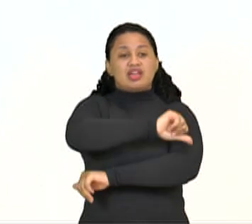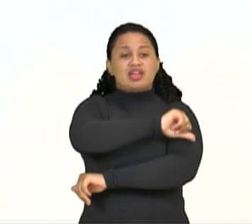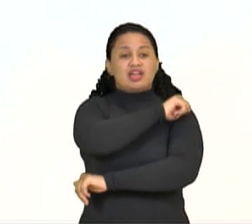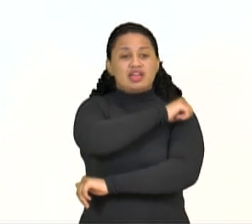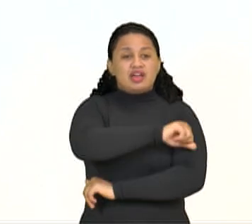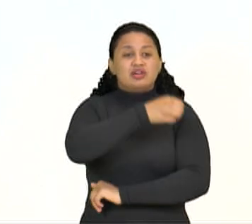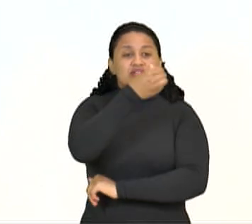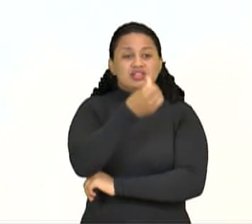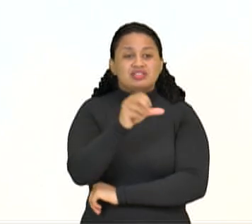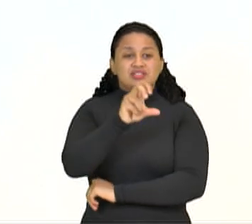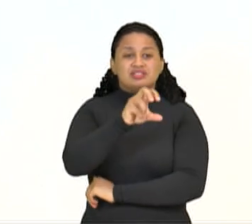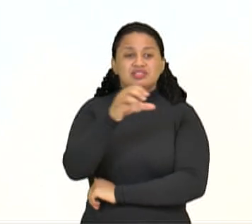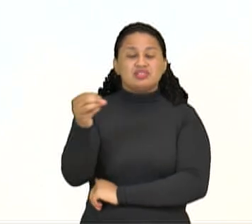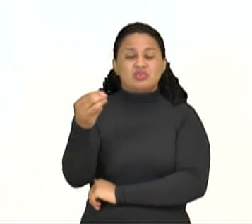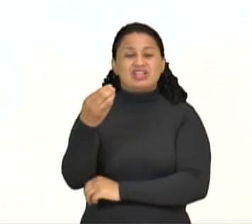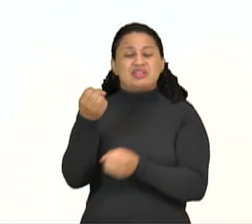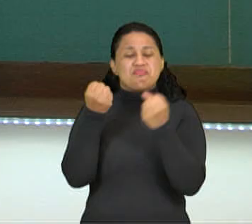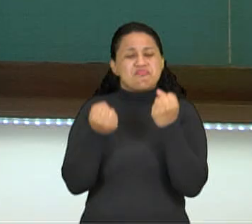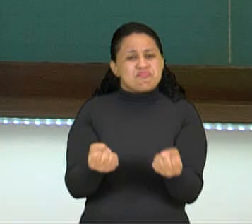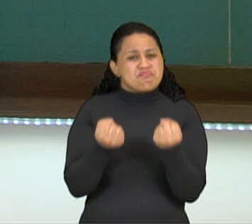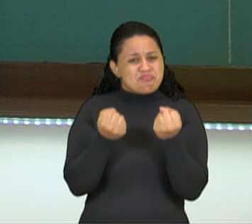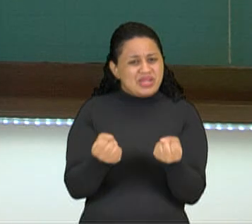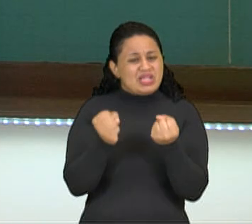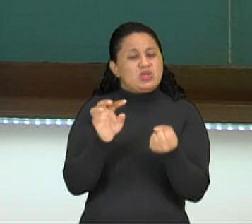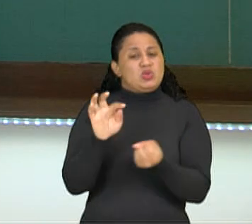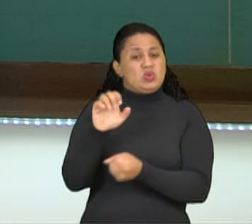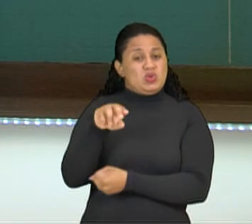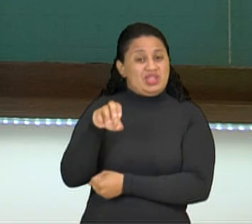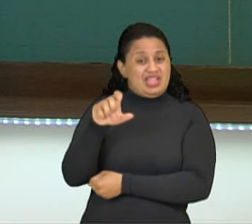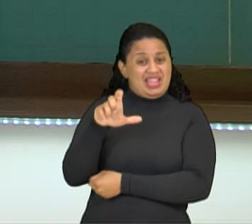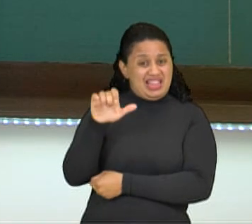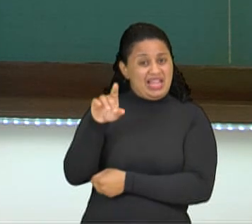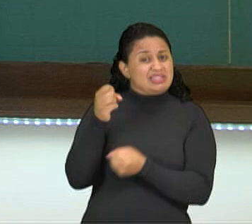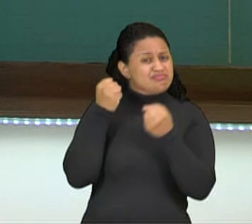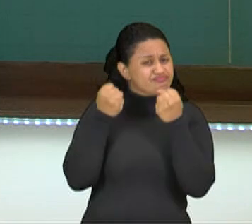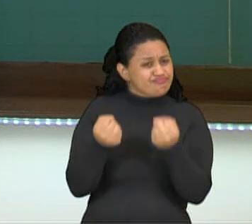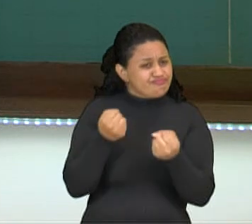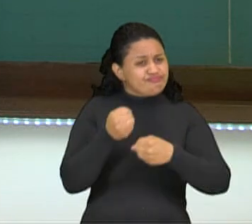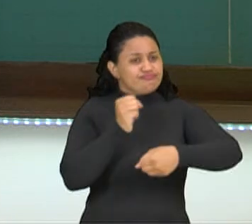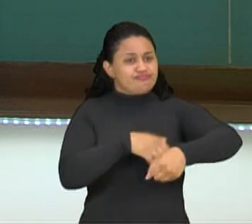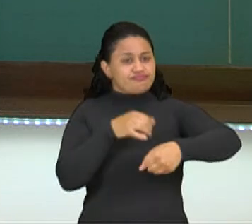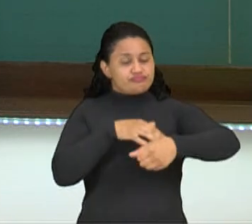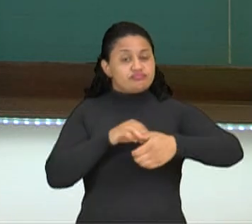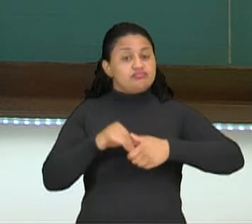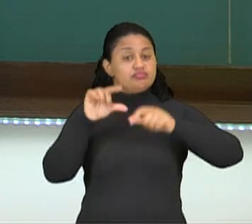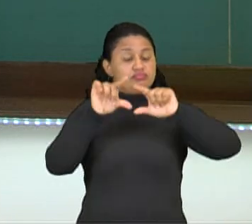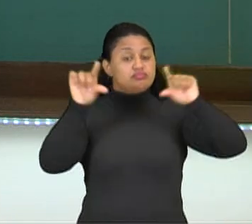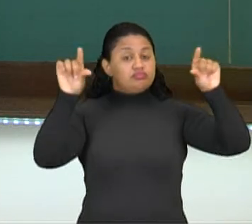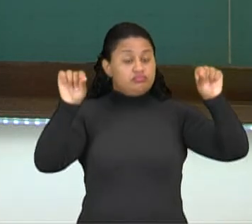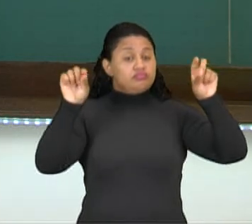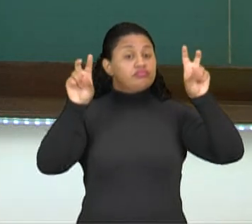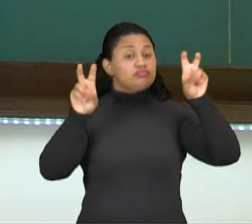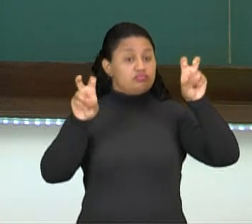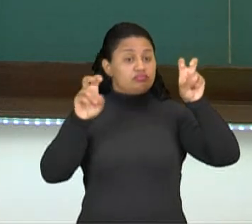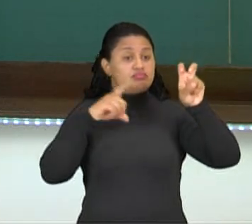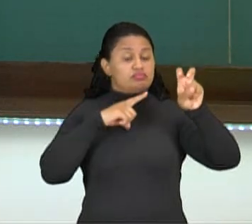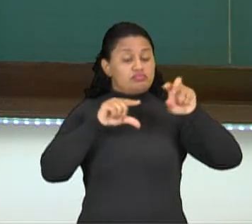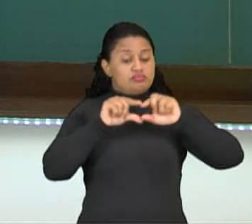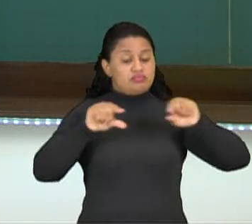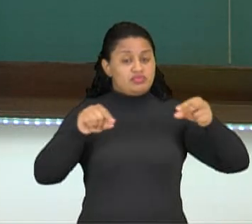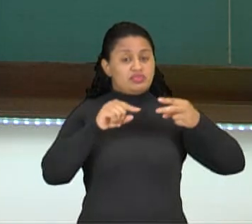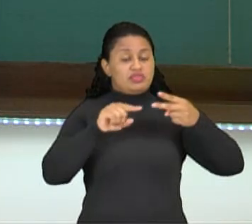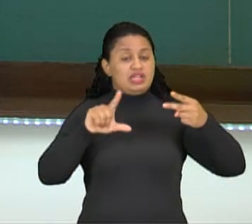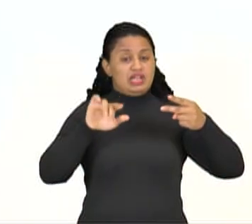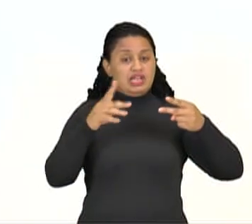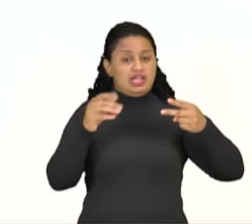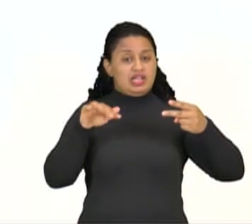653 toneladas de lixo. Então aqui nós temos a manchete, aqui nós temos, né, uma linha fina. Atividade